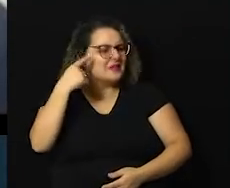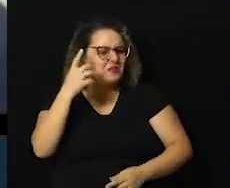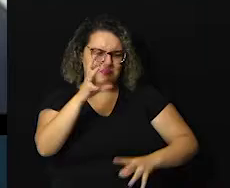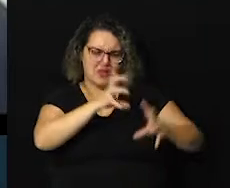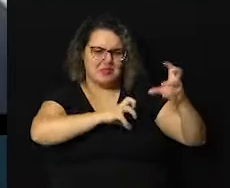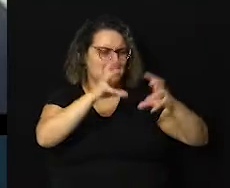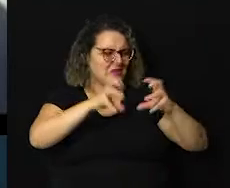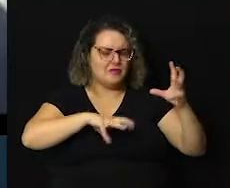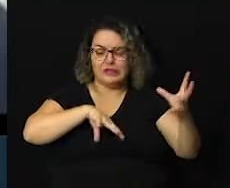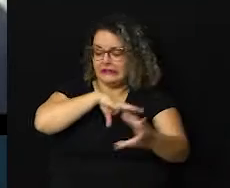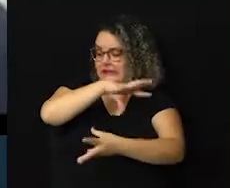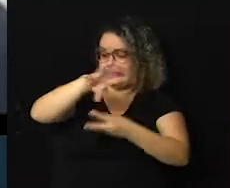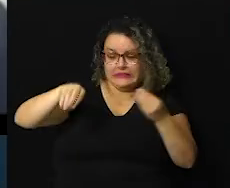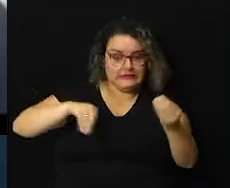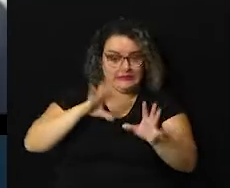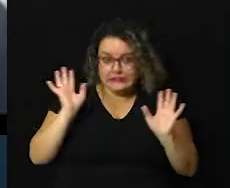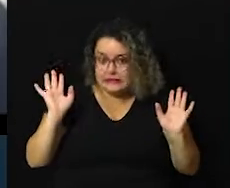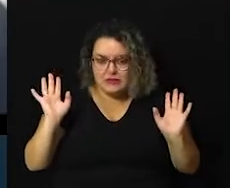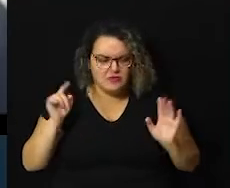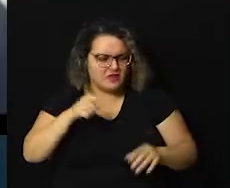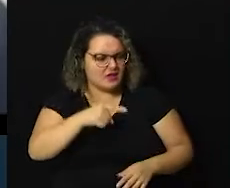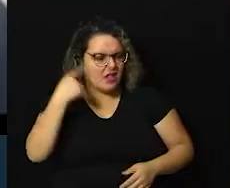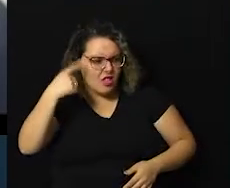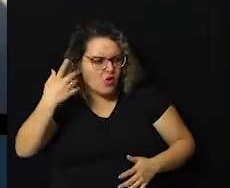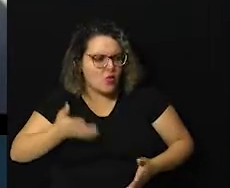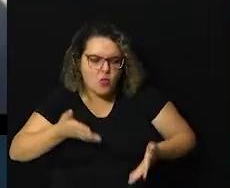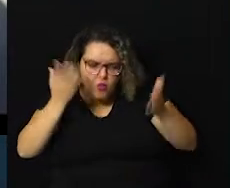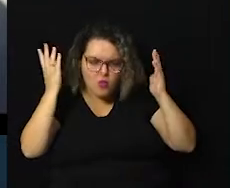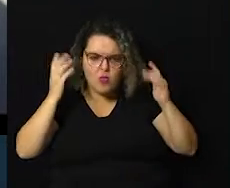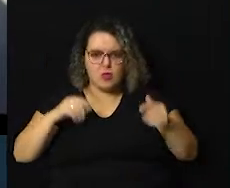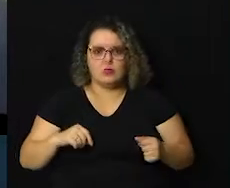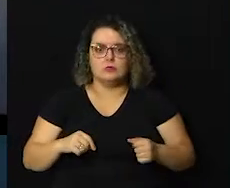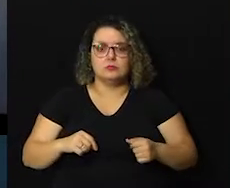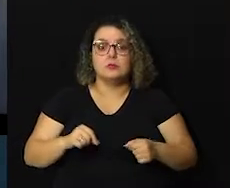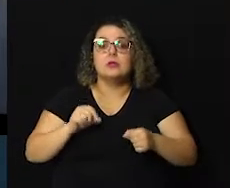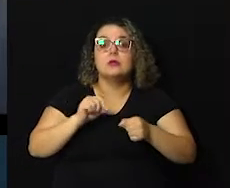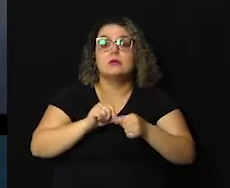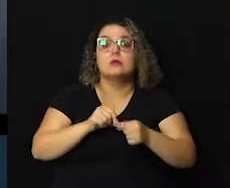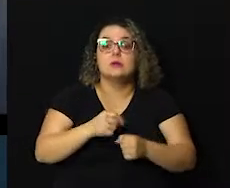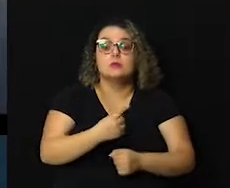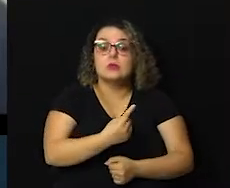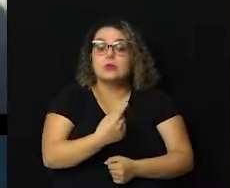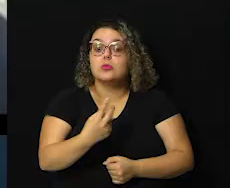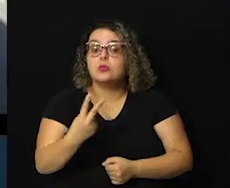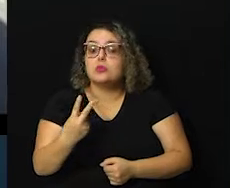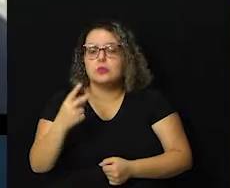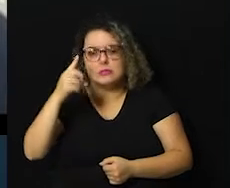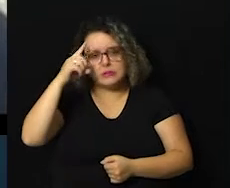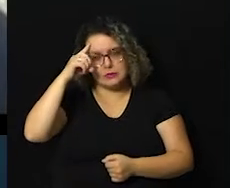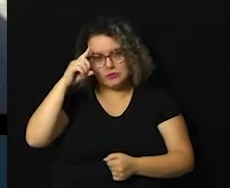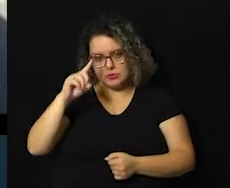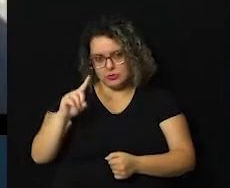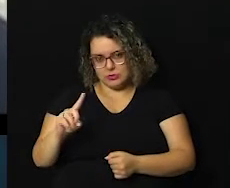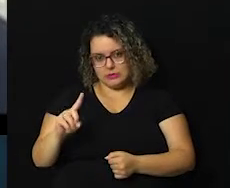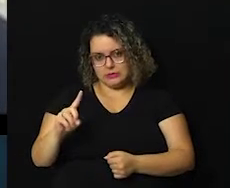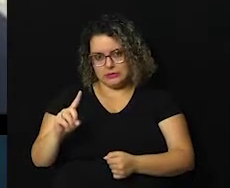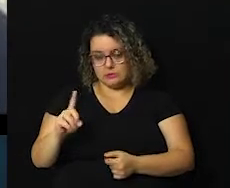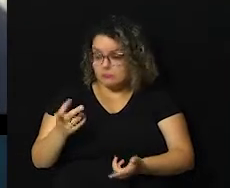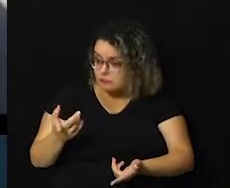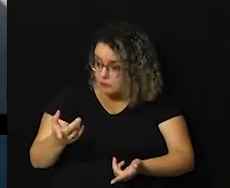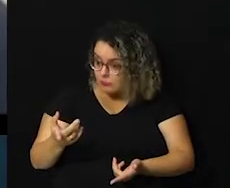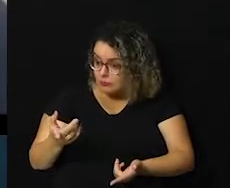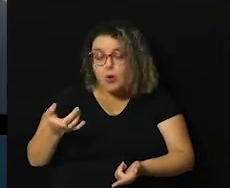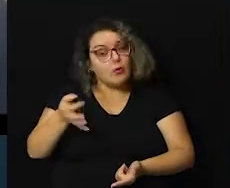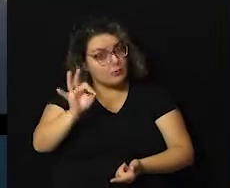brigar comigo com a confusão danada né e a gente executou em 12 eu falei cara